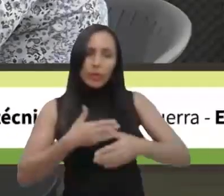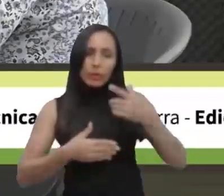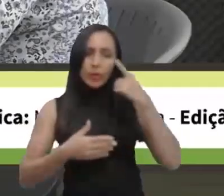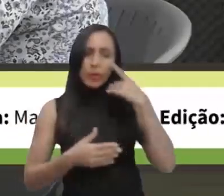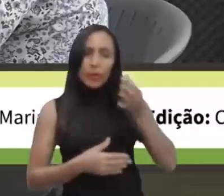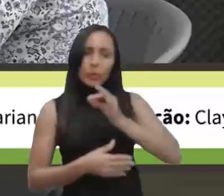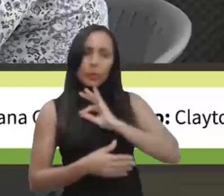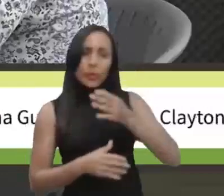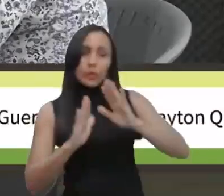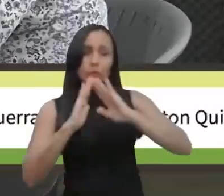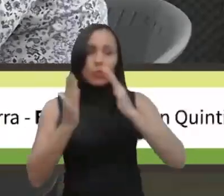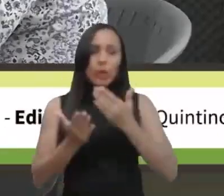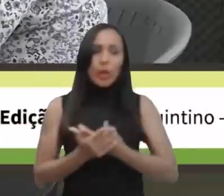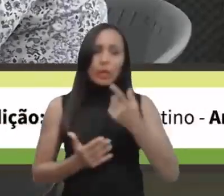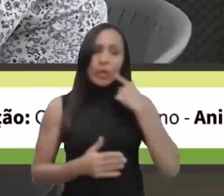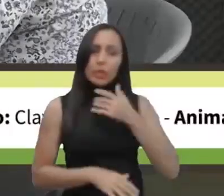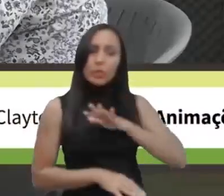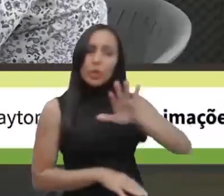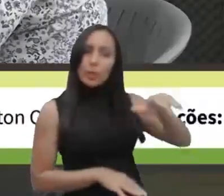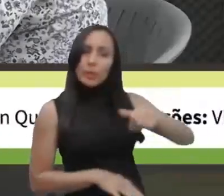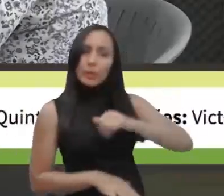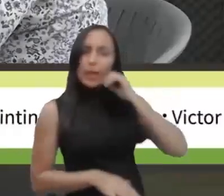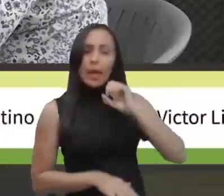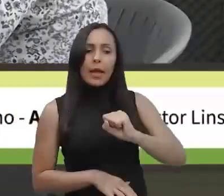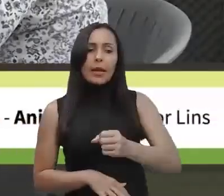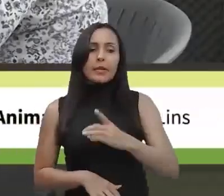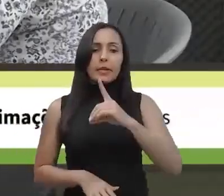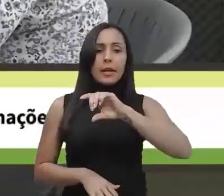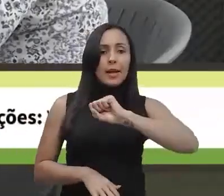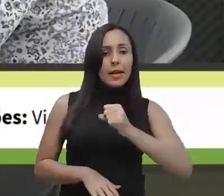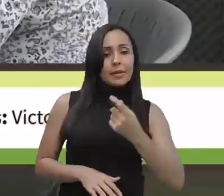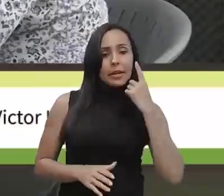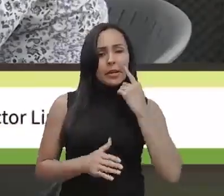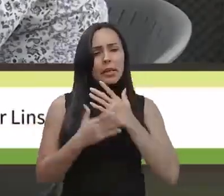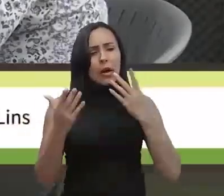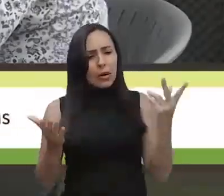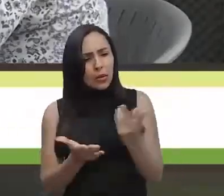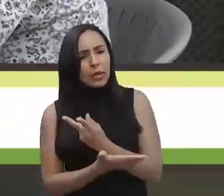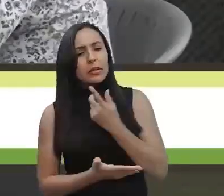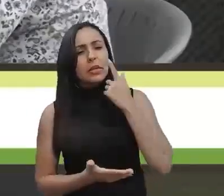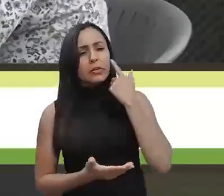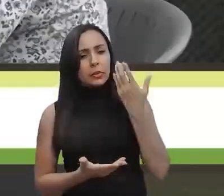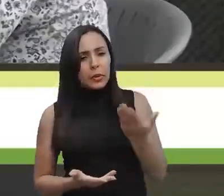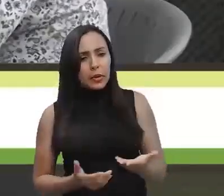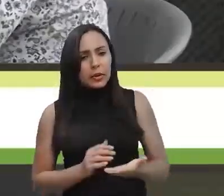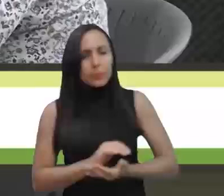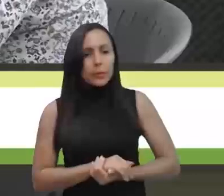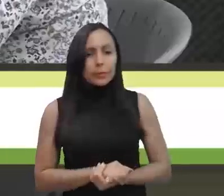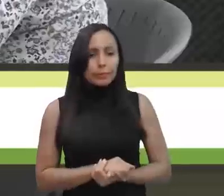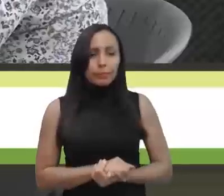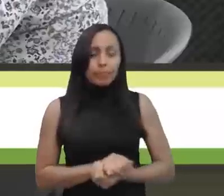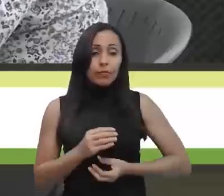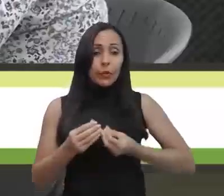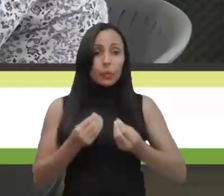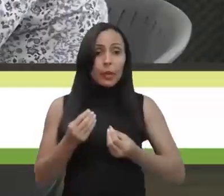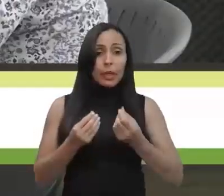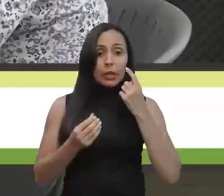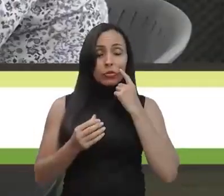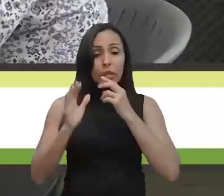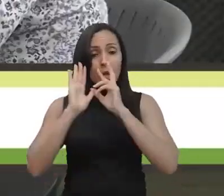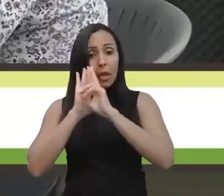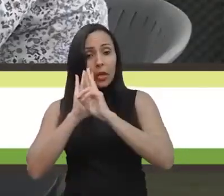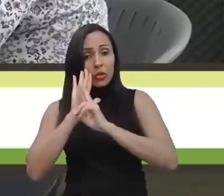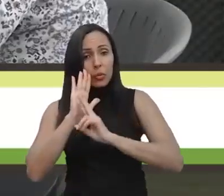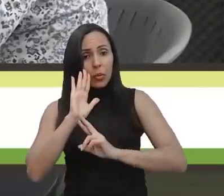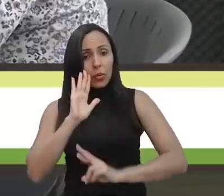aciona o pessoal da Imprensa da SDS gente olha aconteceu isso mesmo sabe como é que a gente responde vamos fazer uma resposta completa